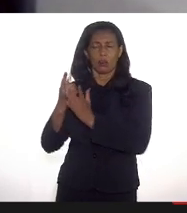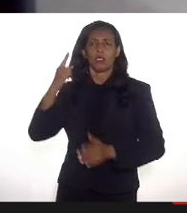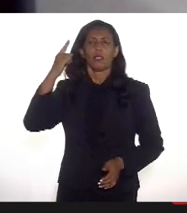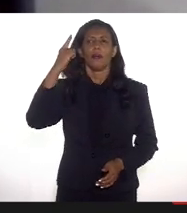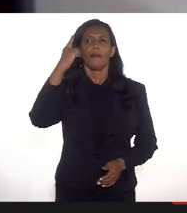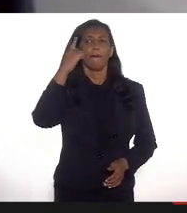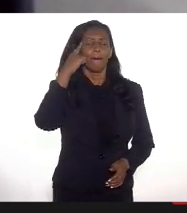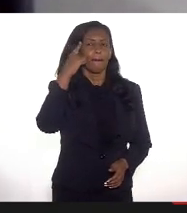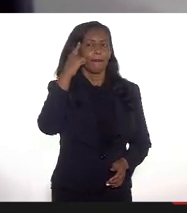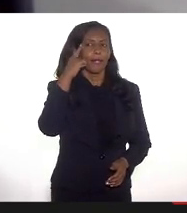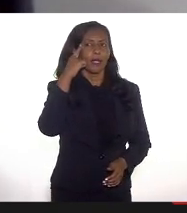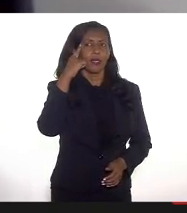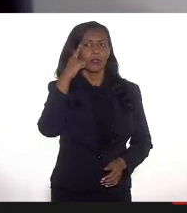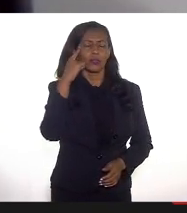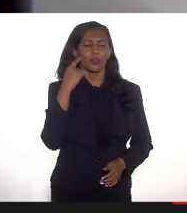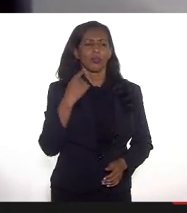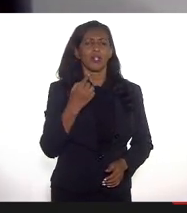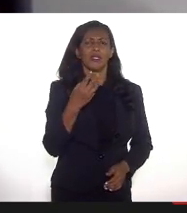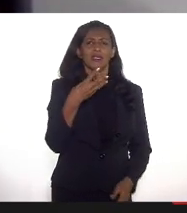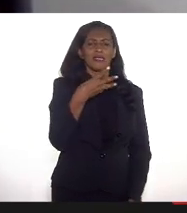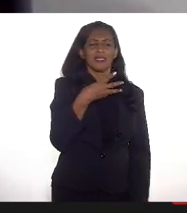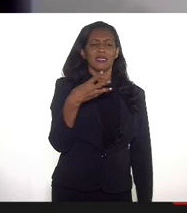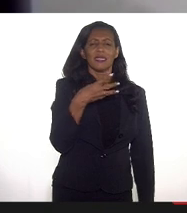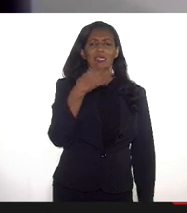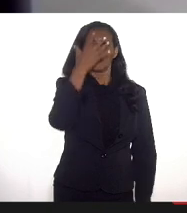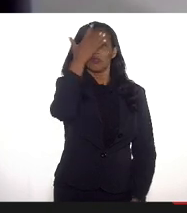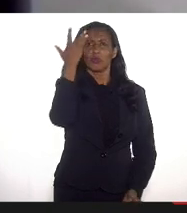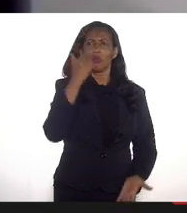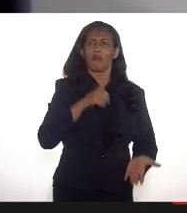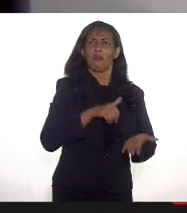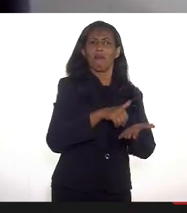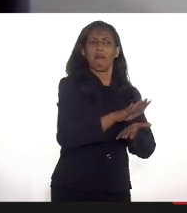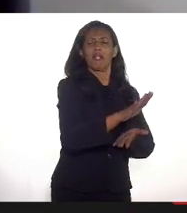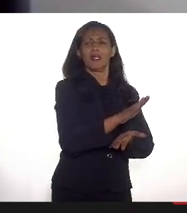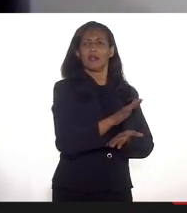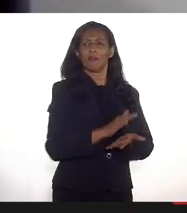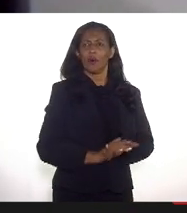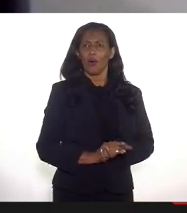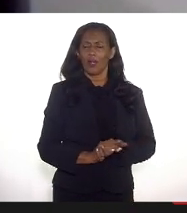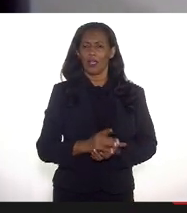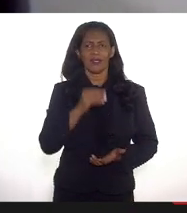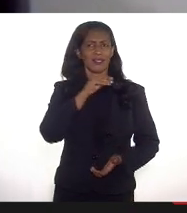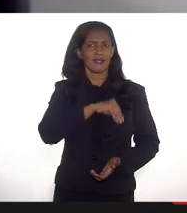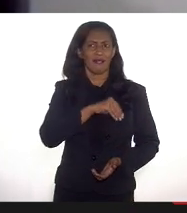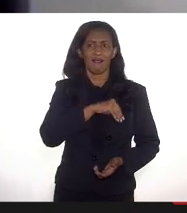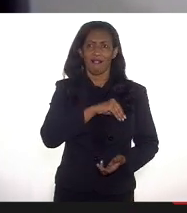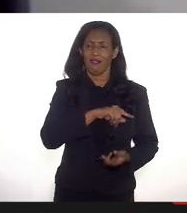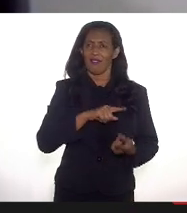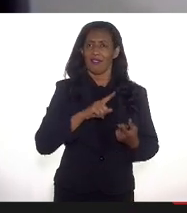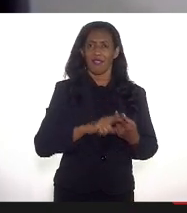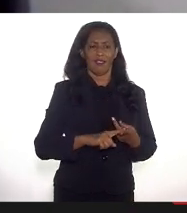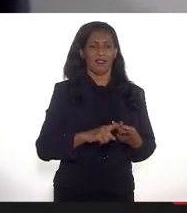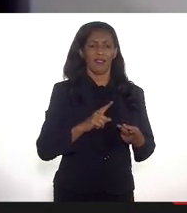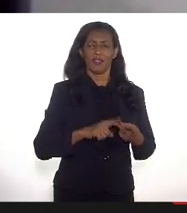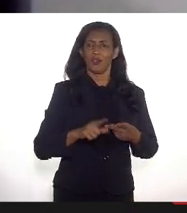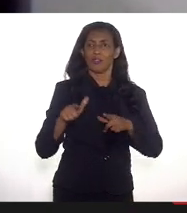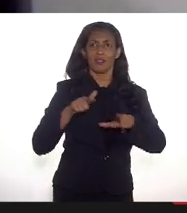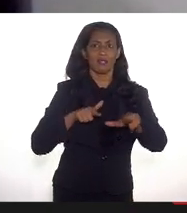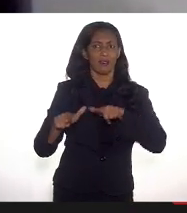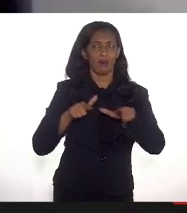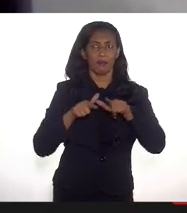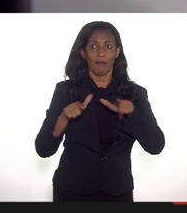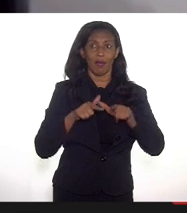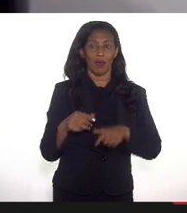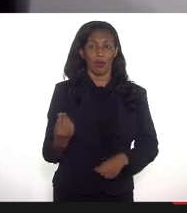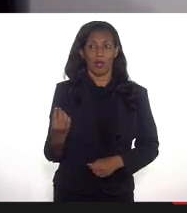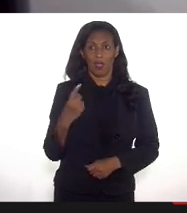meus funcionários e desses 36 funcionários que ficaram sem salário, sem amparo. Eu tenho